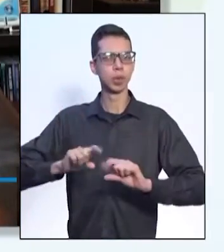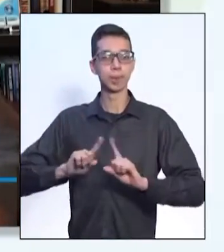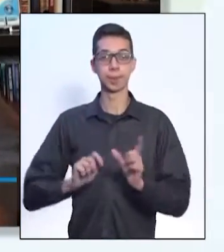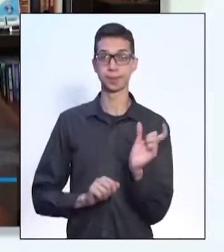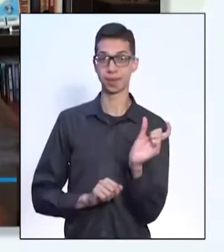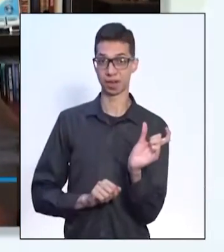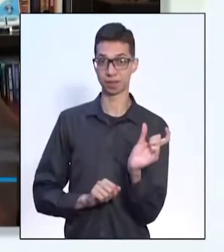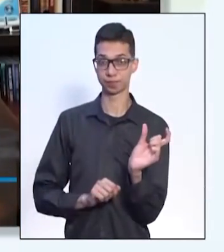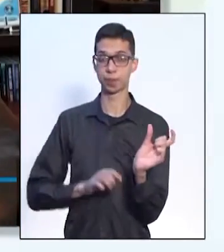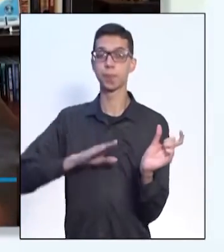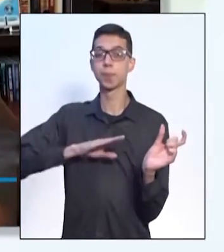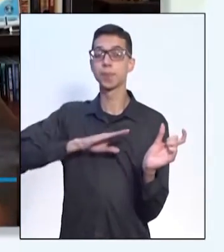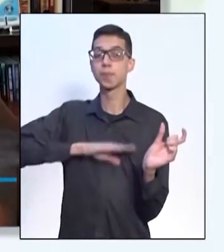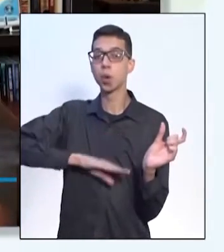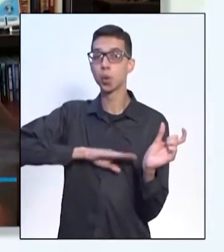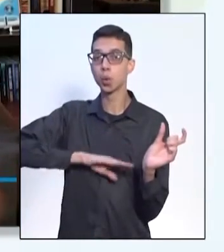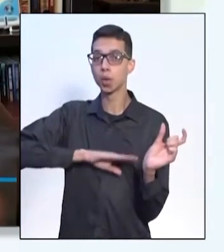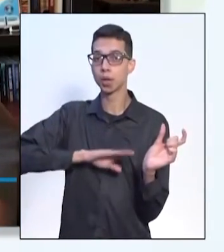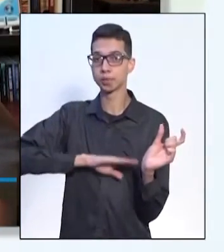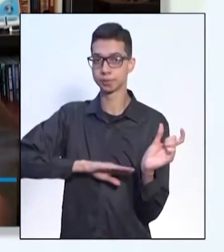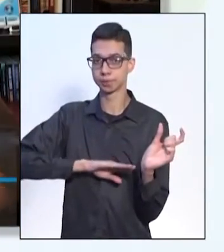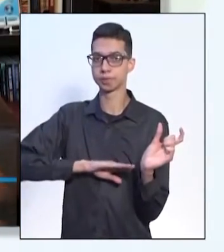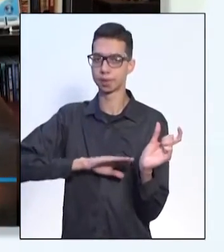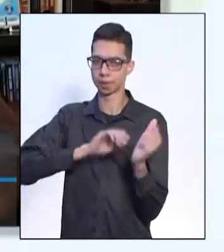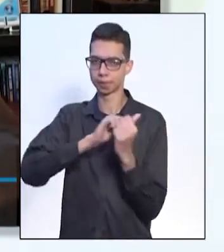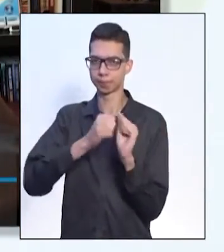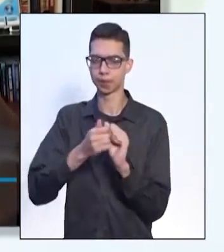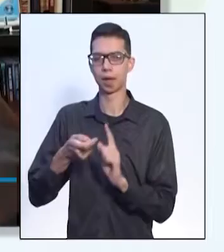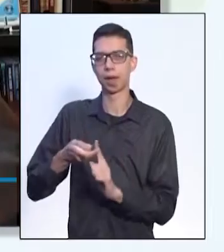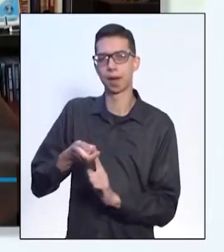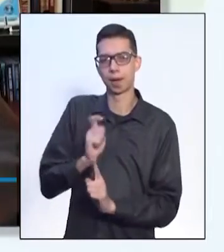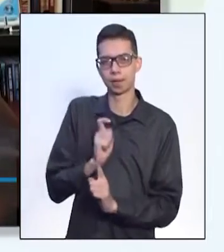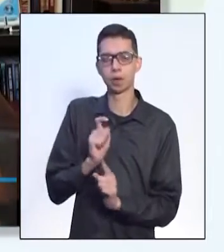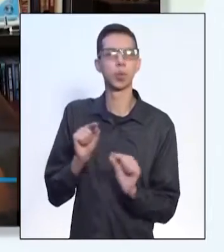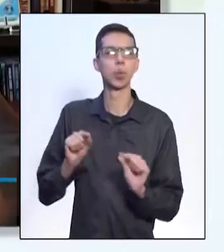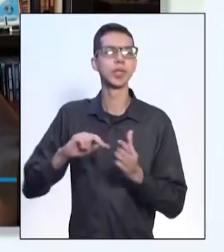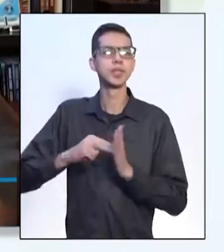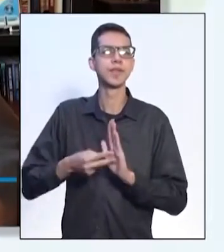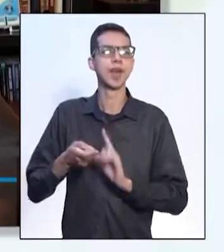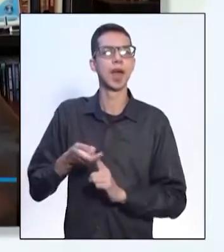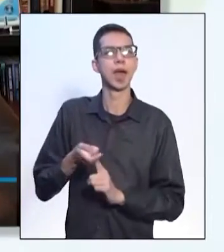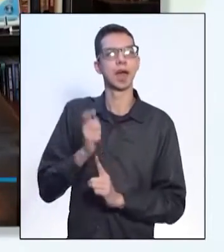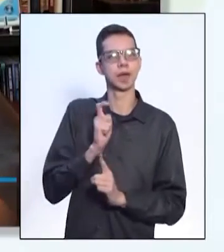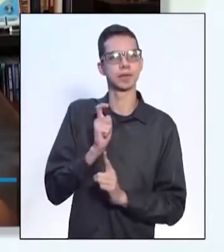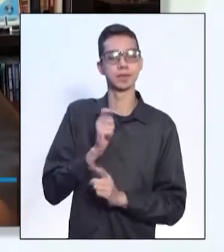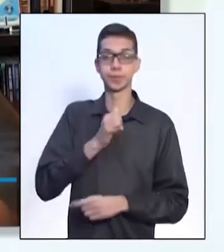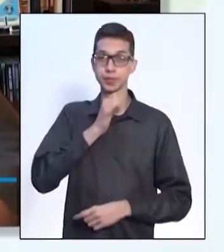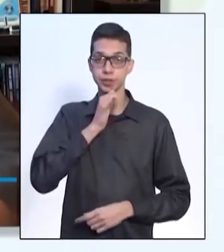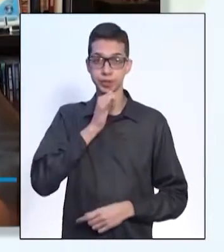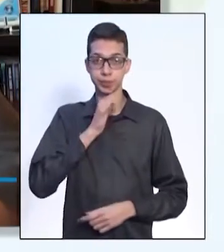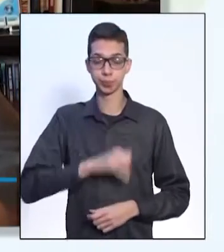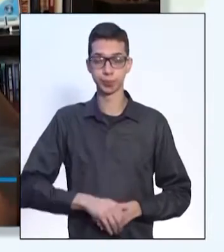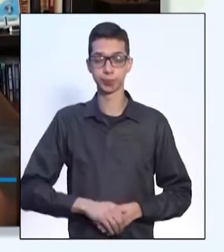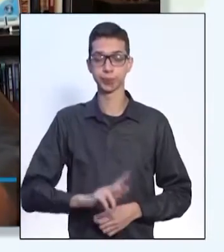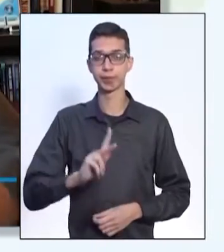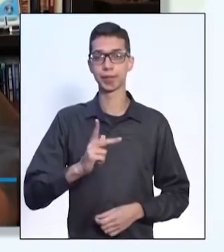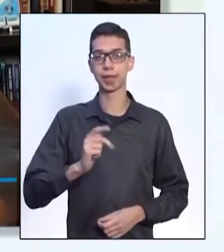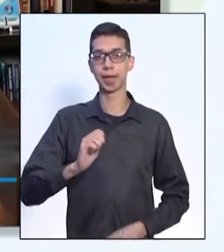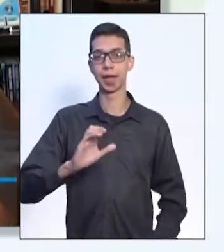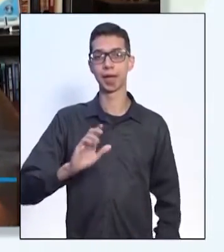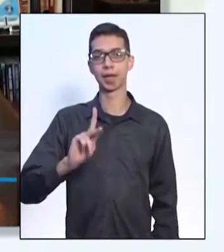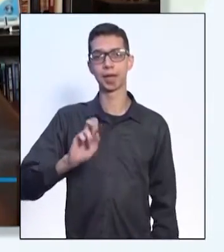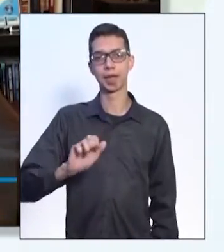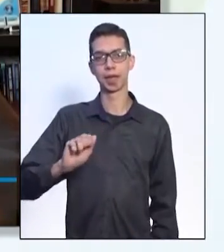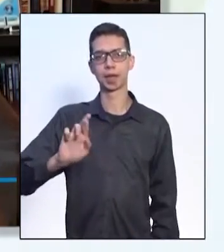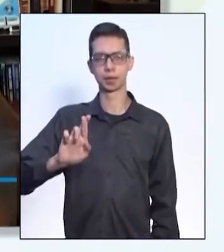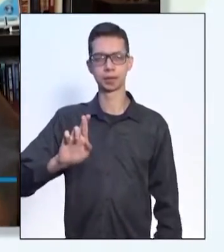uma palavra portuguesada de hacking, ela pode significar a criação de um atalho inteligente ou a invenção de